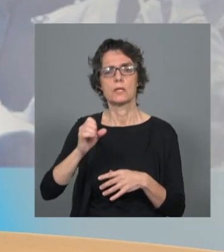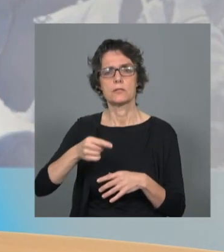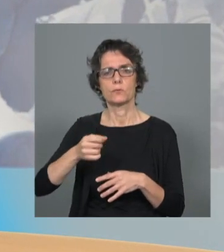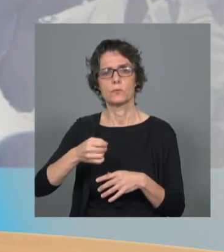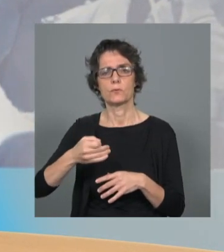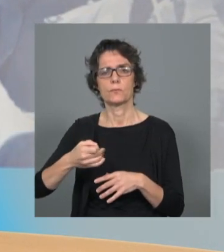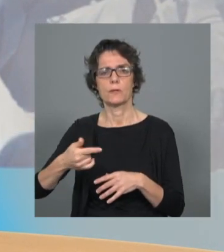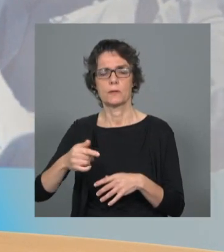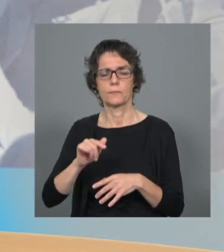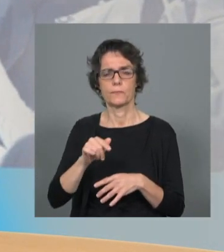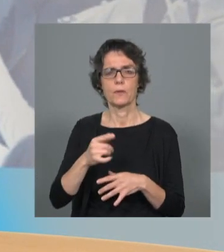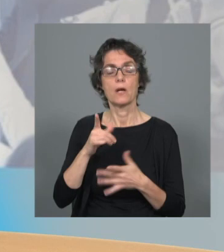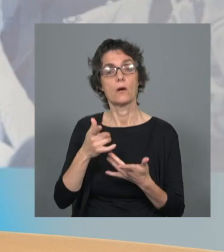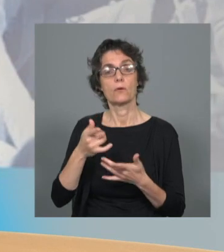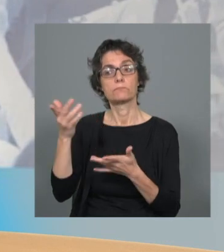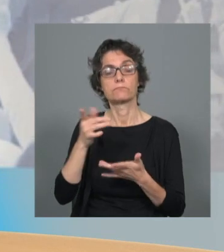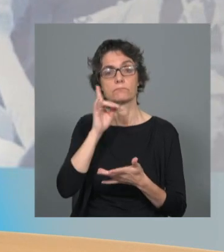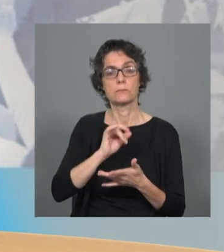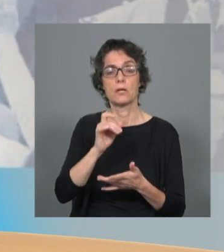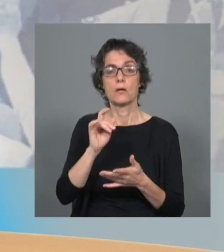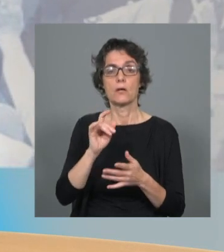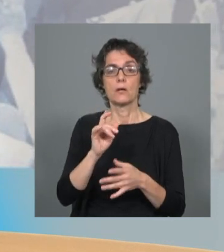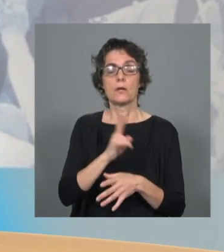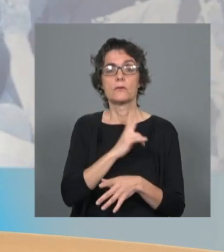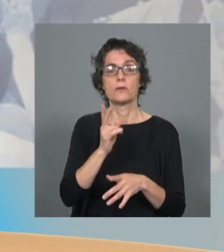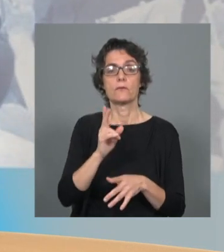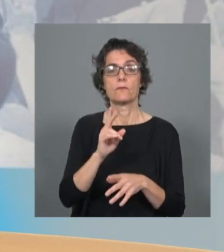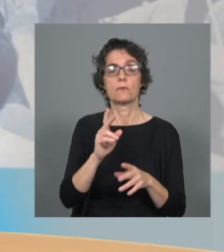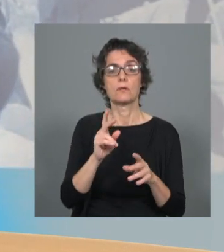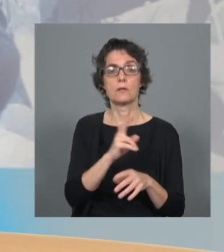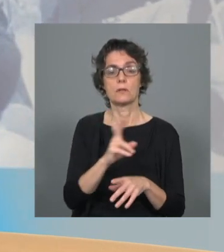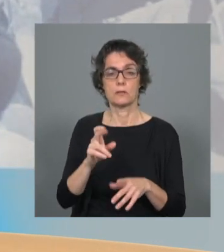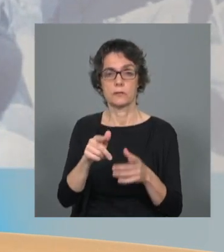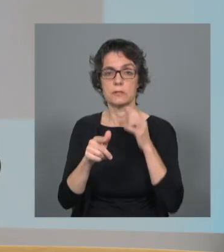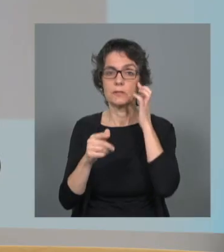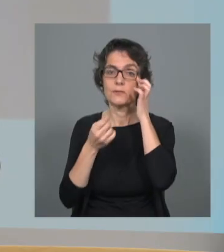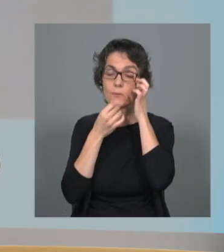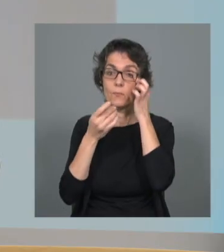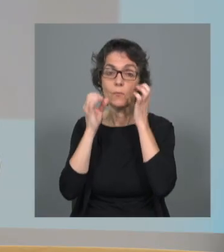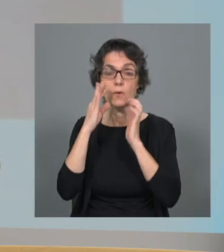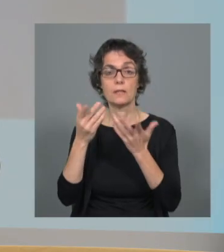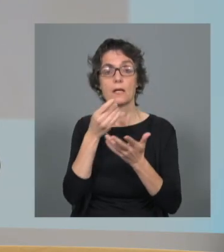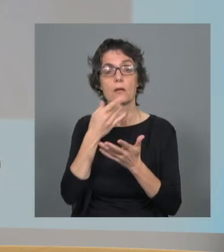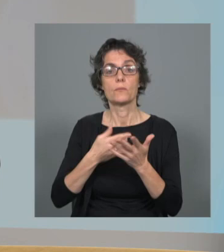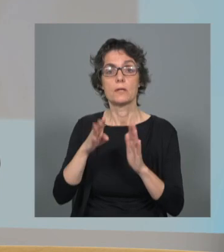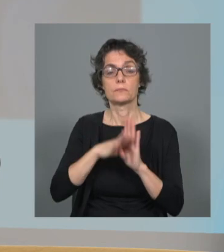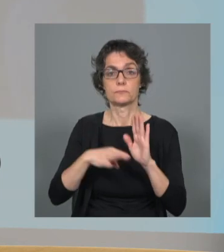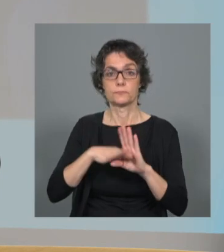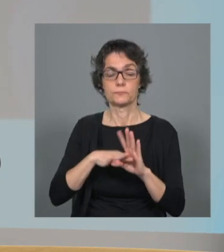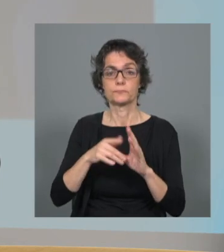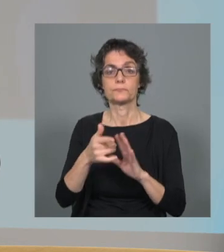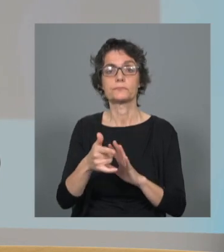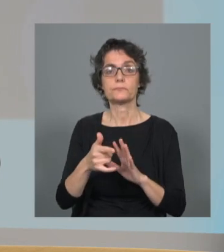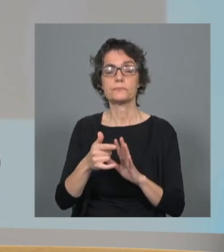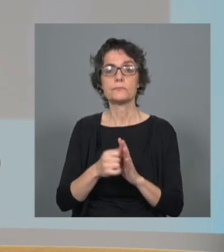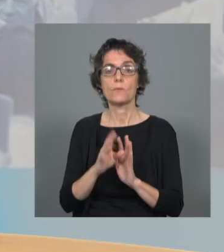agência.eclesia.pt. Falamos agora com o Eunice Lourenço, chefe de redação da Renascença. Cumprimento, muito boa tarde. Olá, Paulo. Obrigado, Eunice, por estares connosco. E,